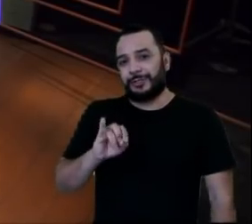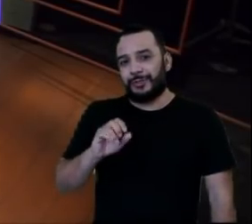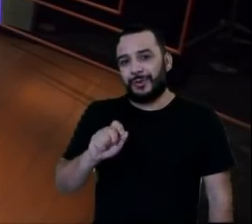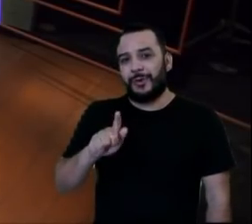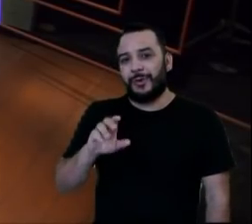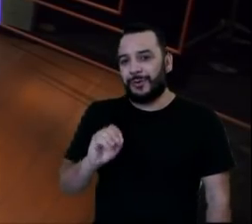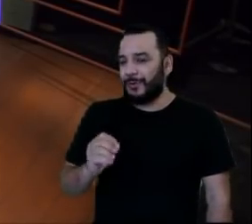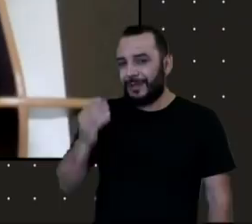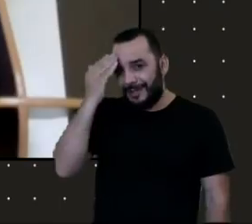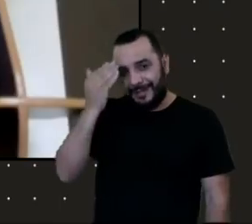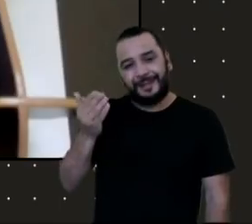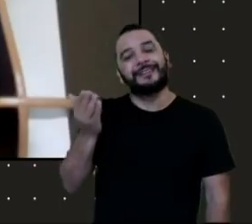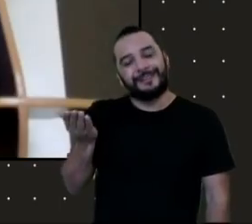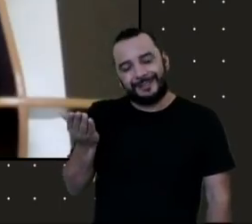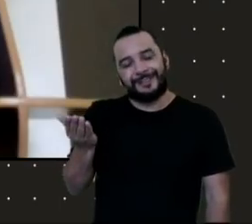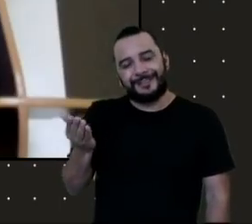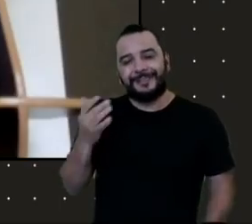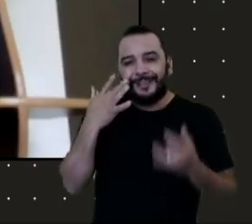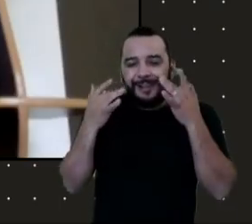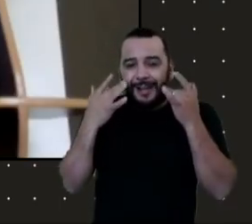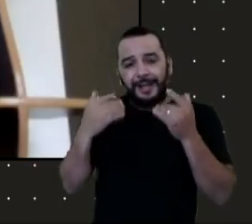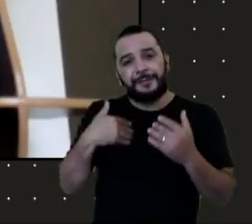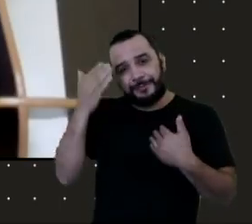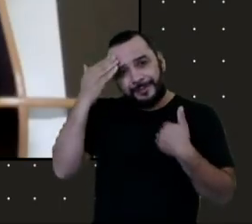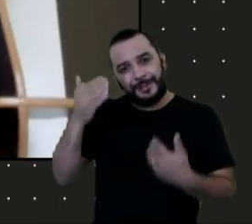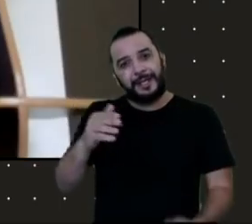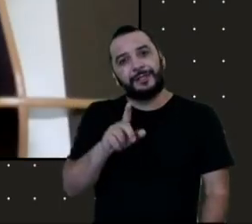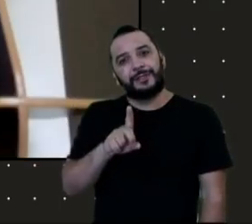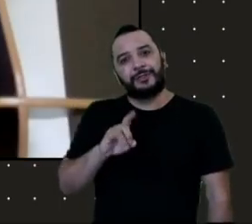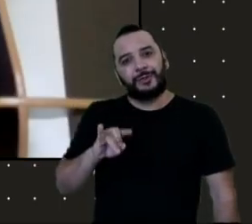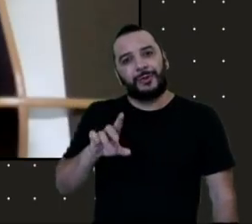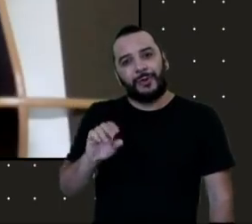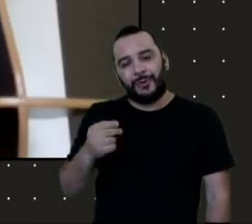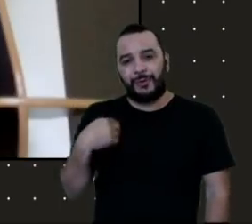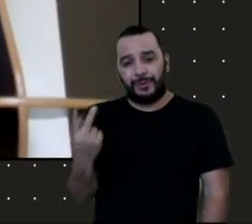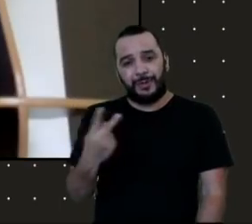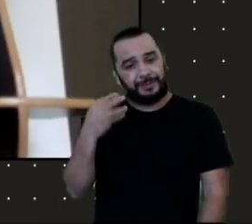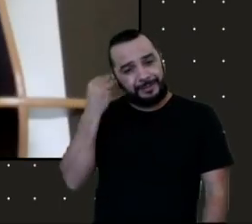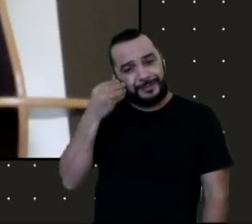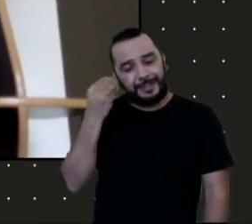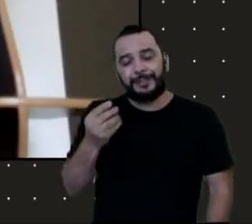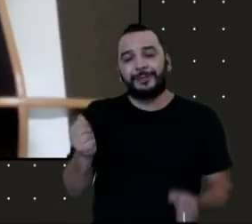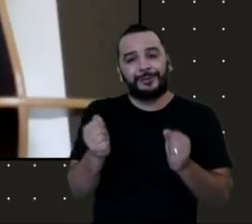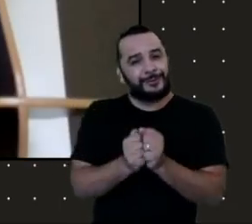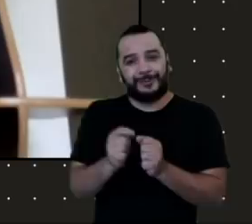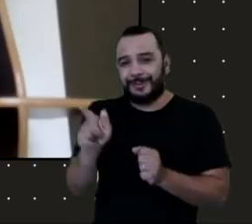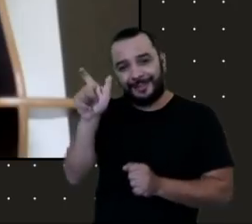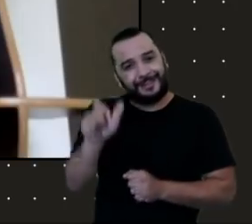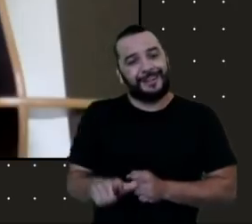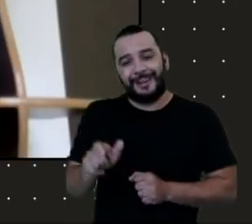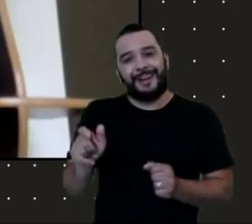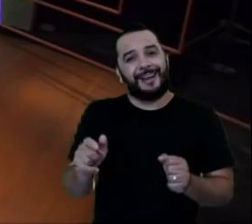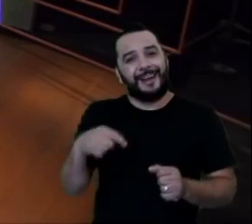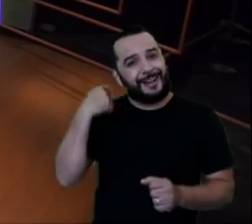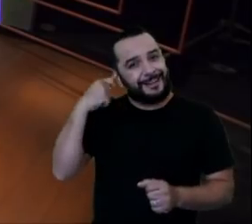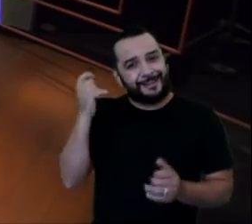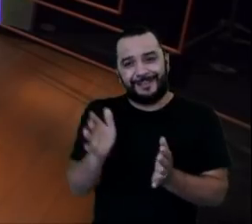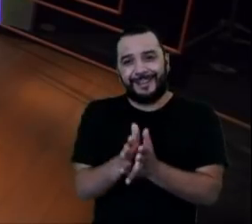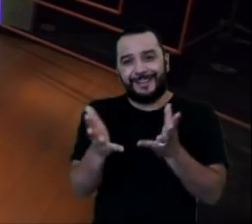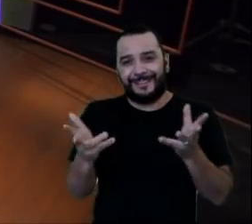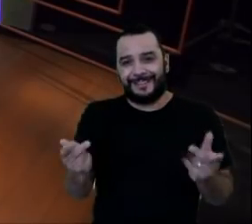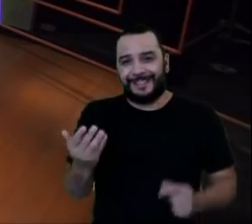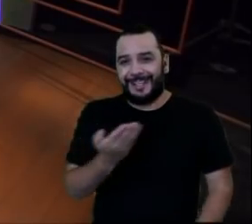um espetáculo como esse, dá um orgulho danado, sabe, participar de espetáculos assim. E ter amizades como essa,